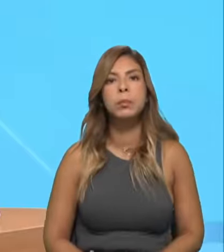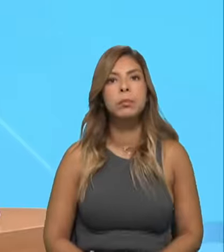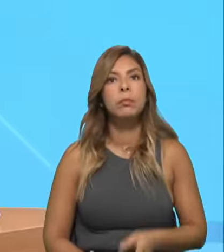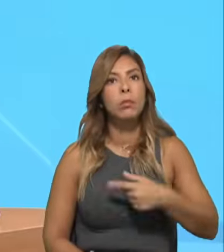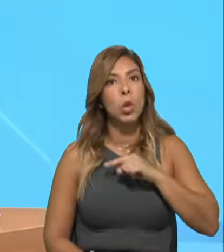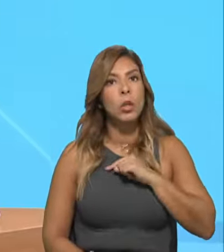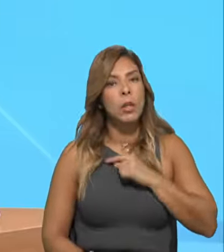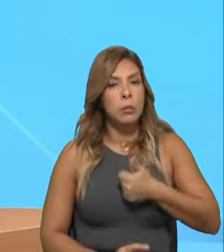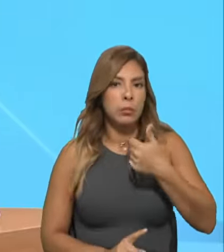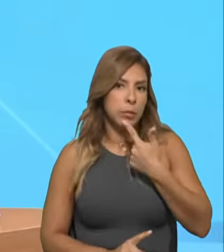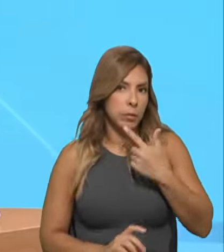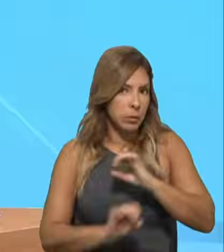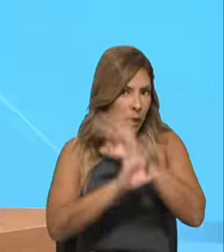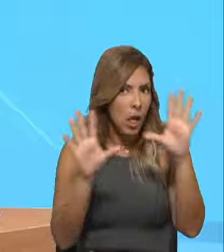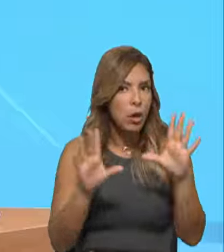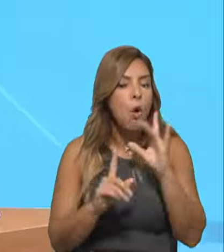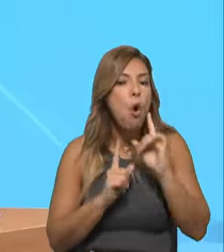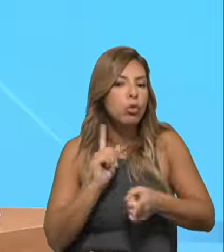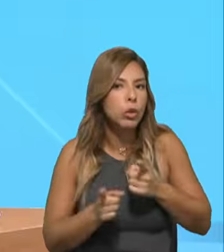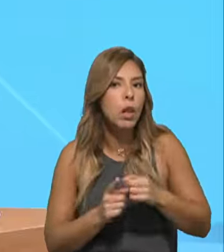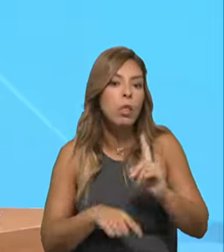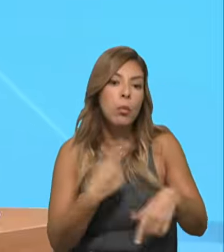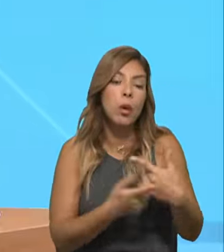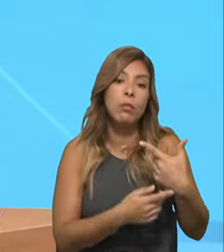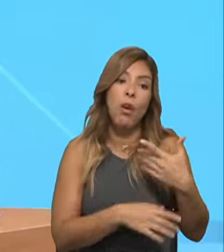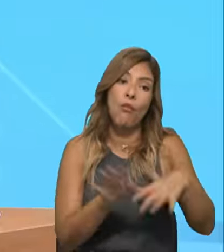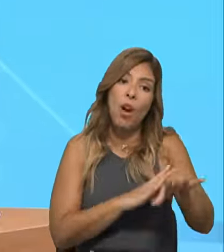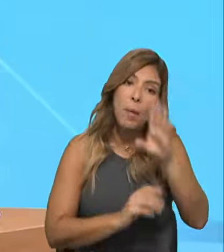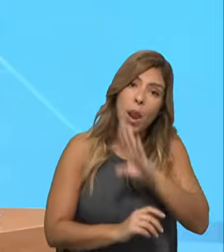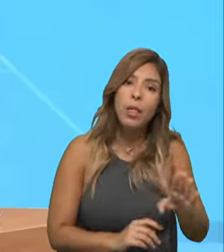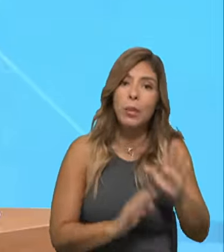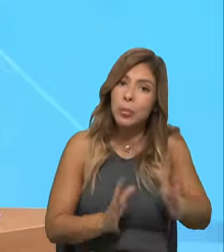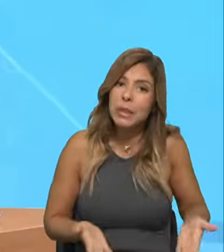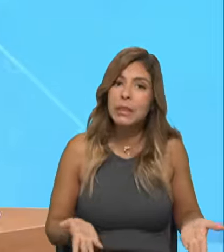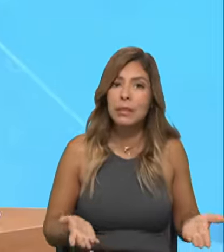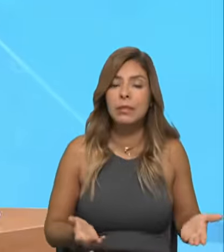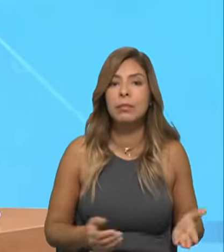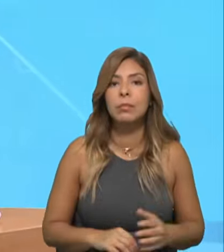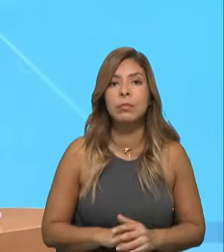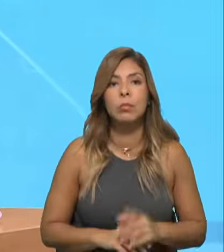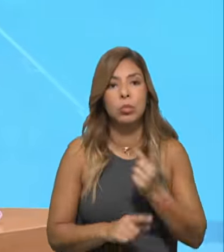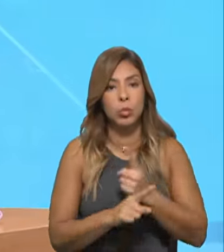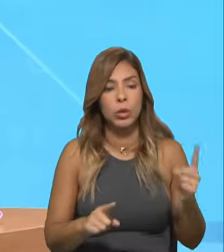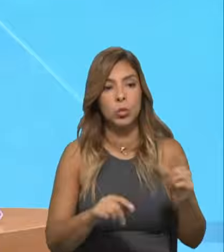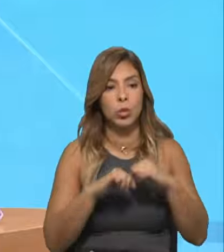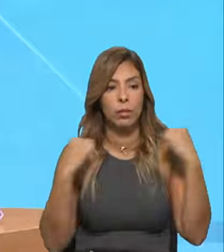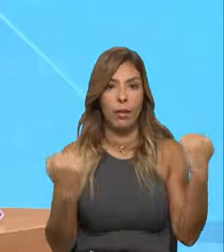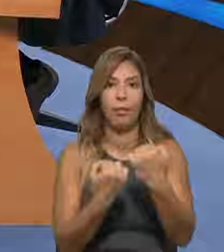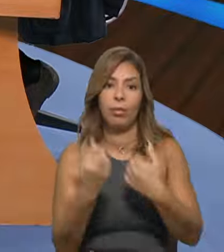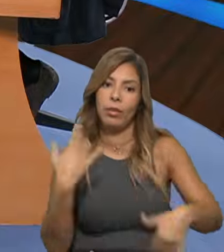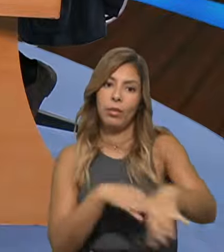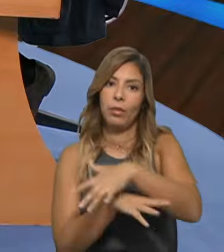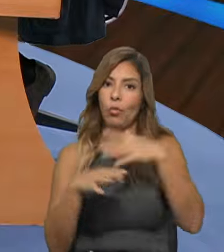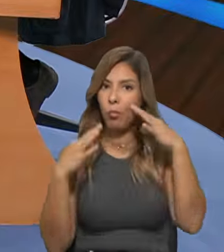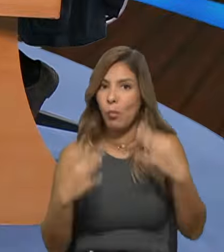primeiro é importante perceber, ter noção disso e depois é necessário agir, porque as sociedades modernas, nas sociedades modernas,